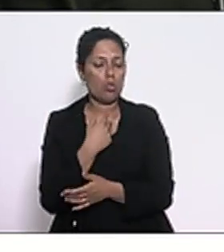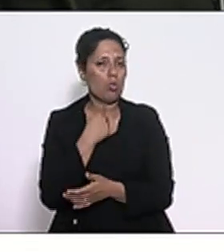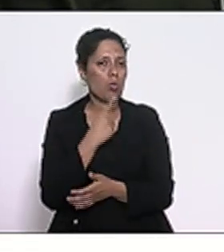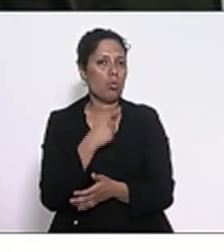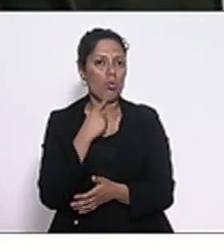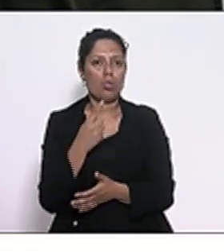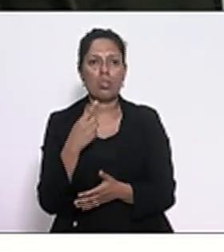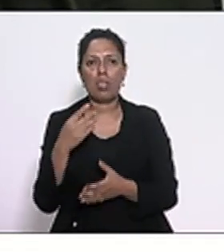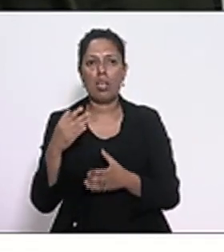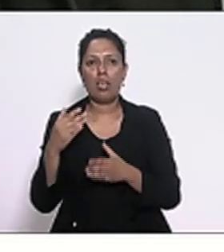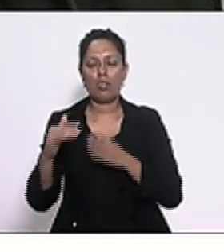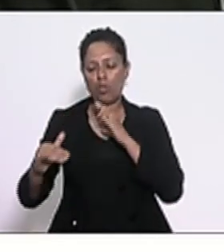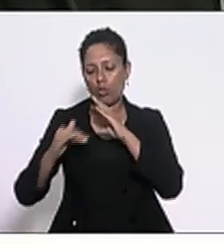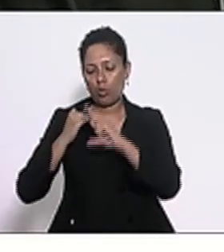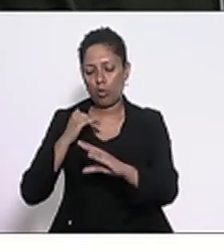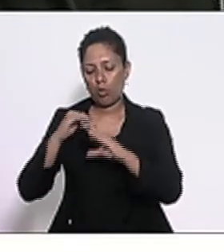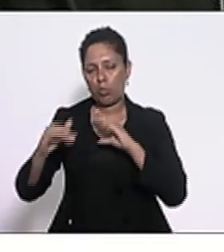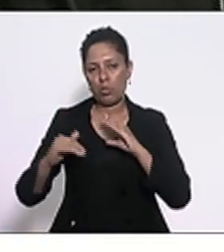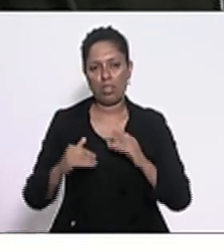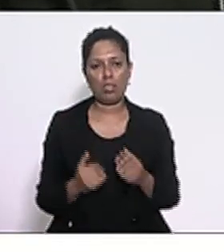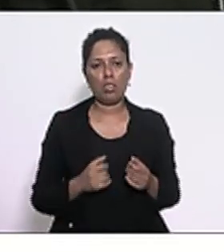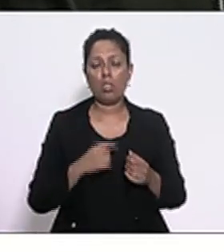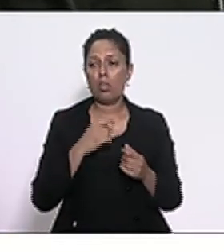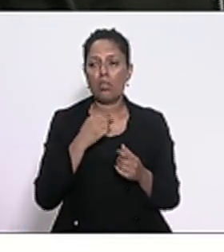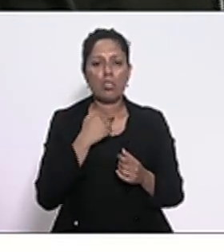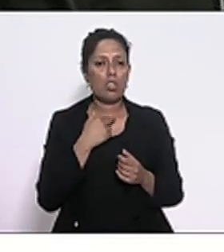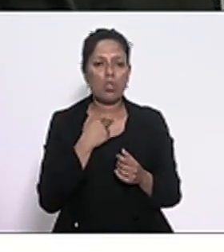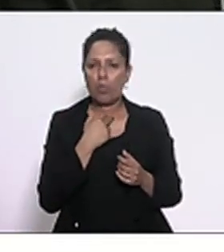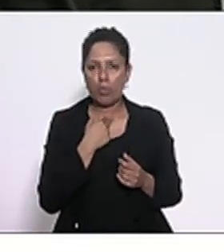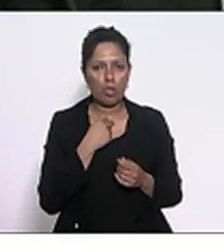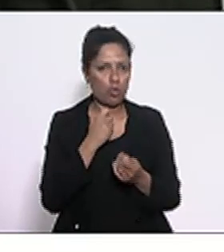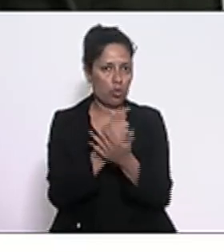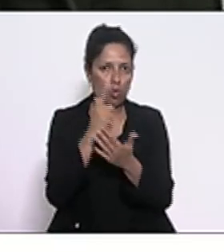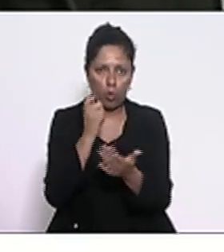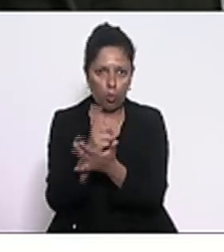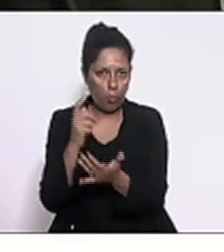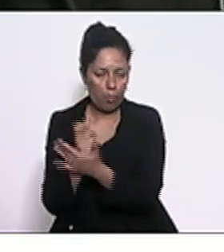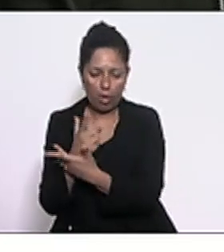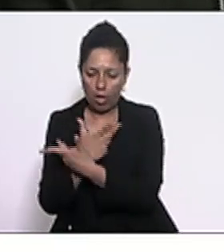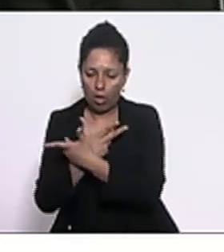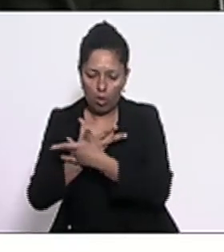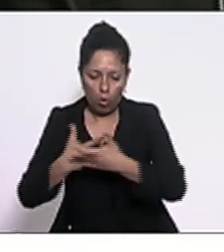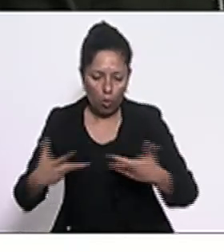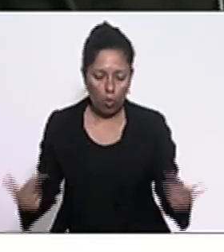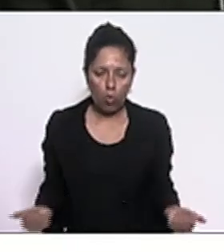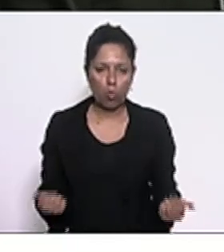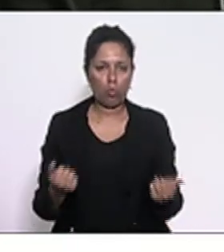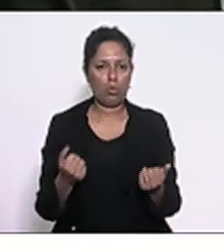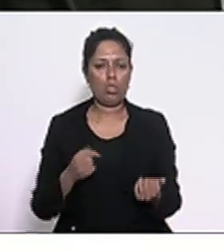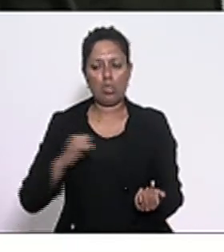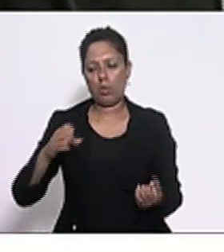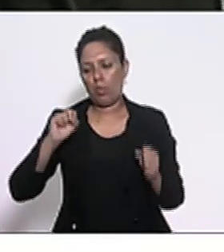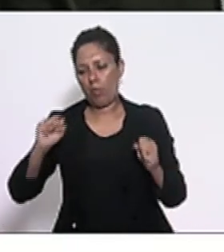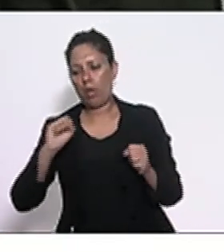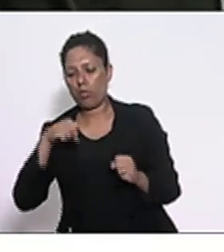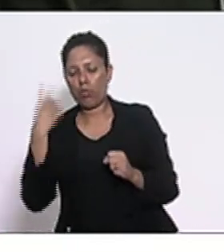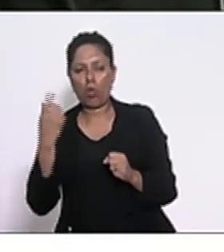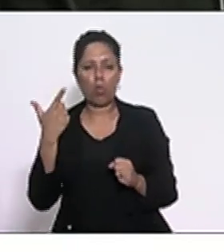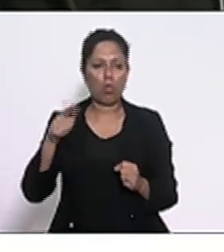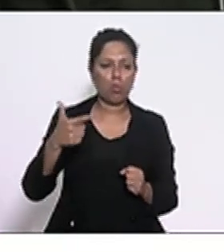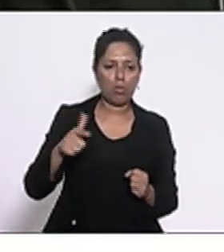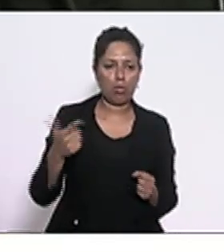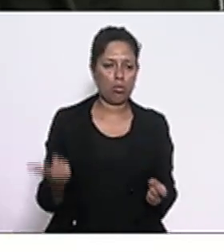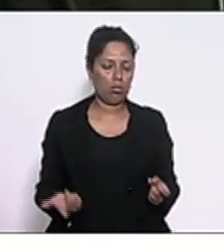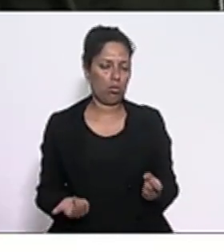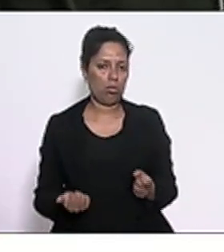mercado. Não se pode comprar alguma coisa pela propaganda do que pode ter ou não pode ter. Tem que